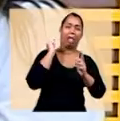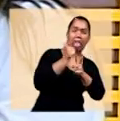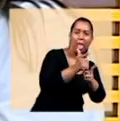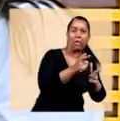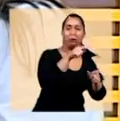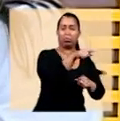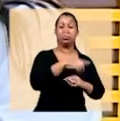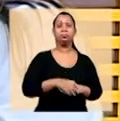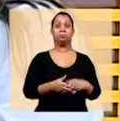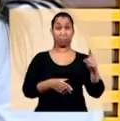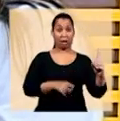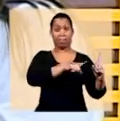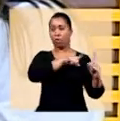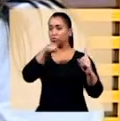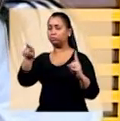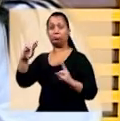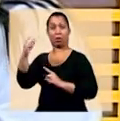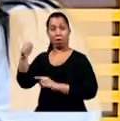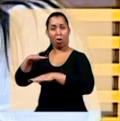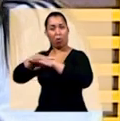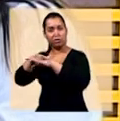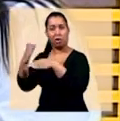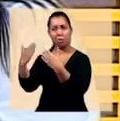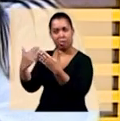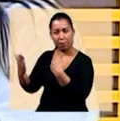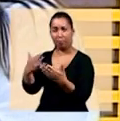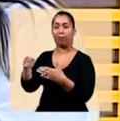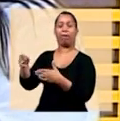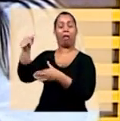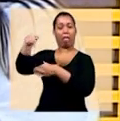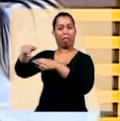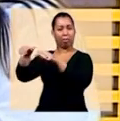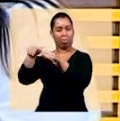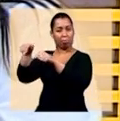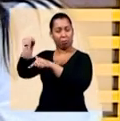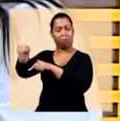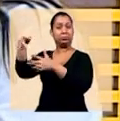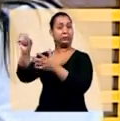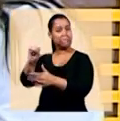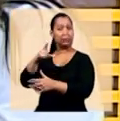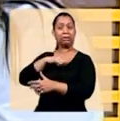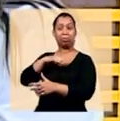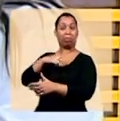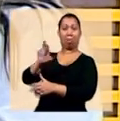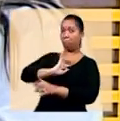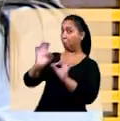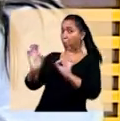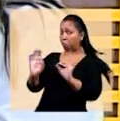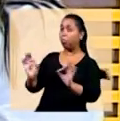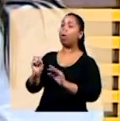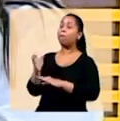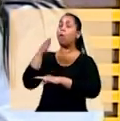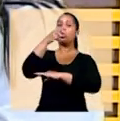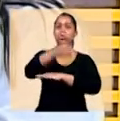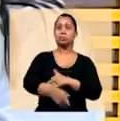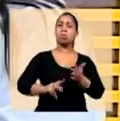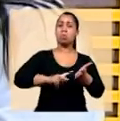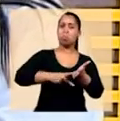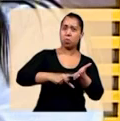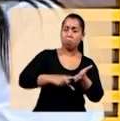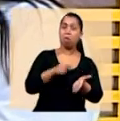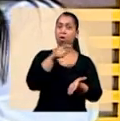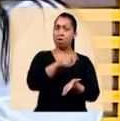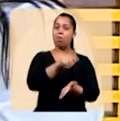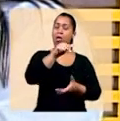O assediado pode procurar os recursos humanos da empresa a qual ele trabalha. Caso não obtenha sucesso, ele pode recorrer ao